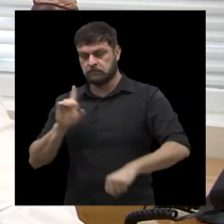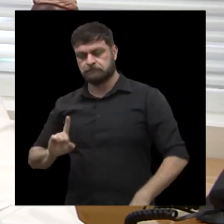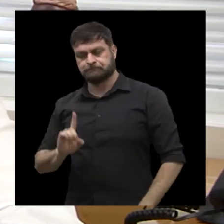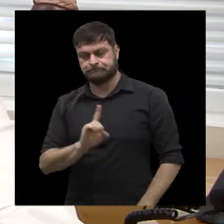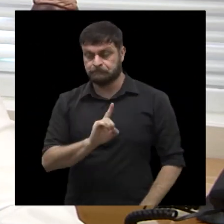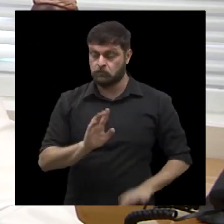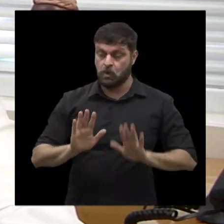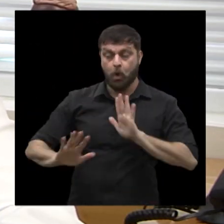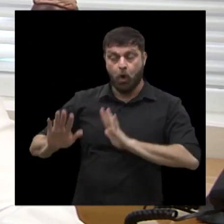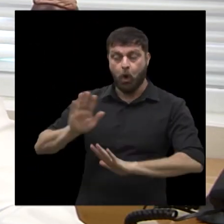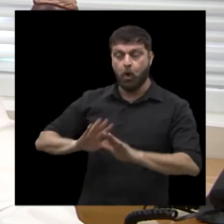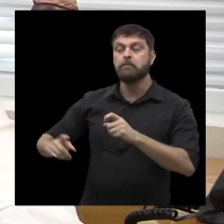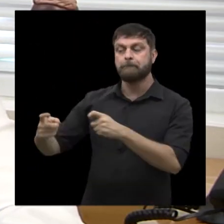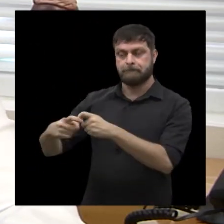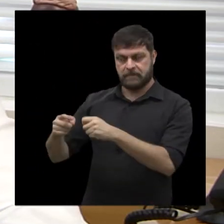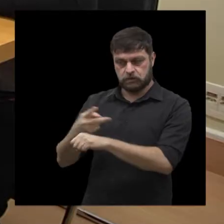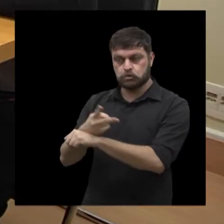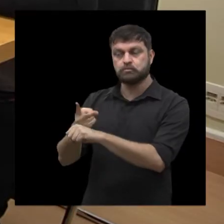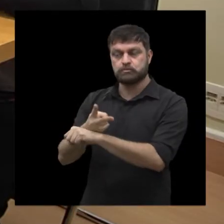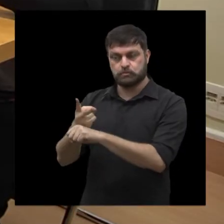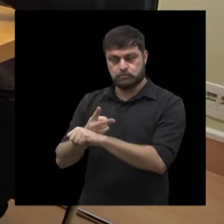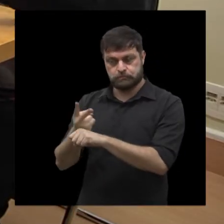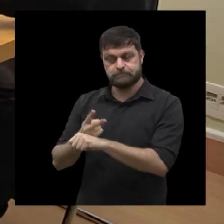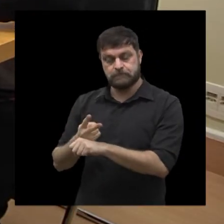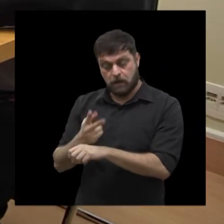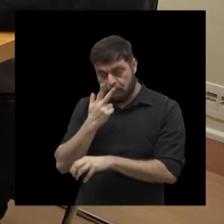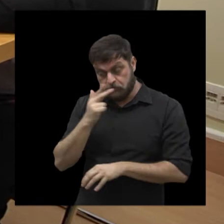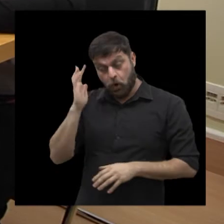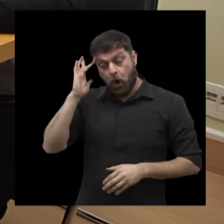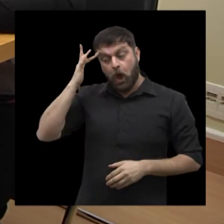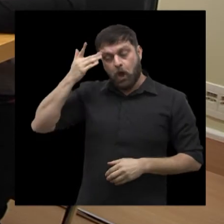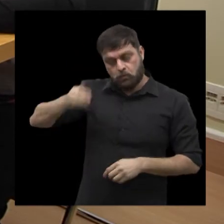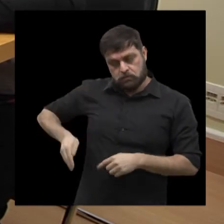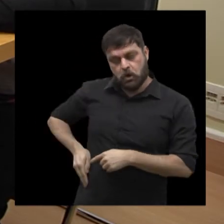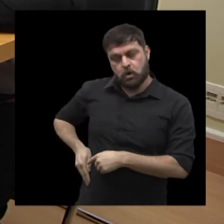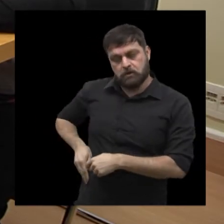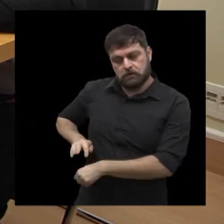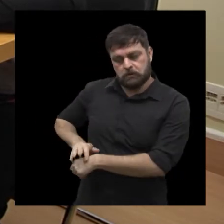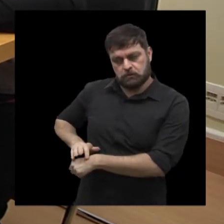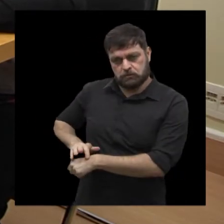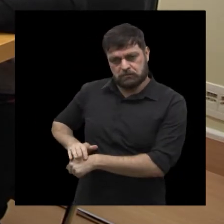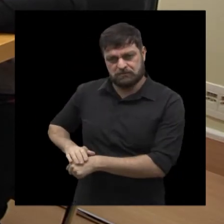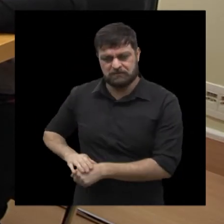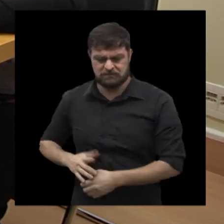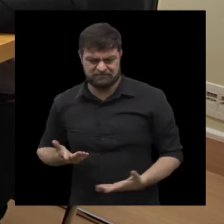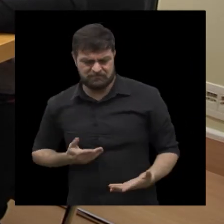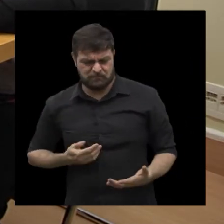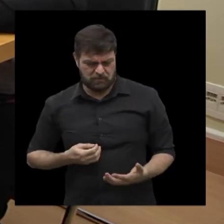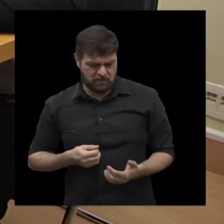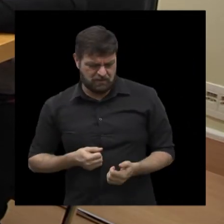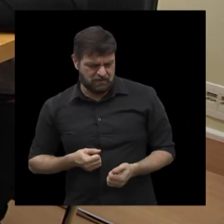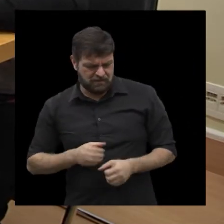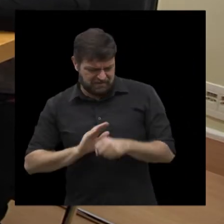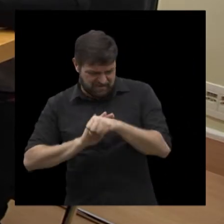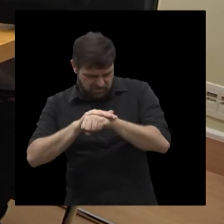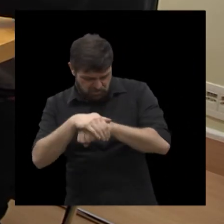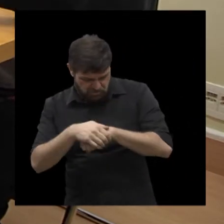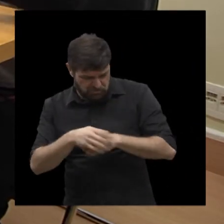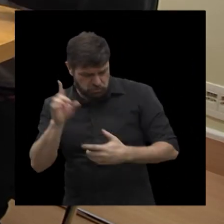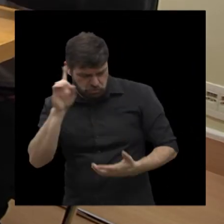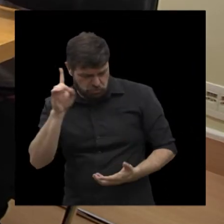um médico, que você deve ter algum transtorno aí. Demais significa o quê? Mais que uma vez na noite